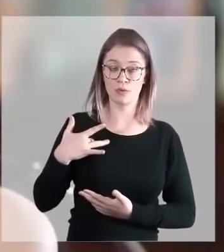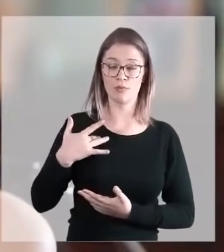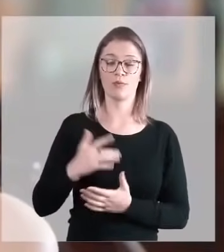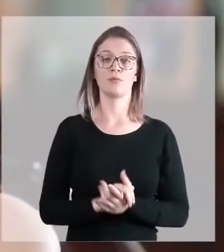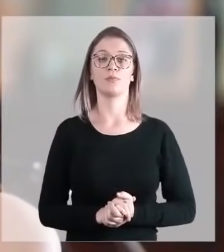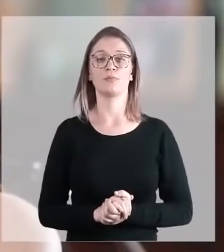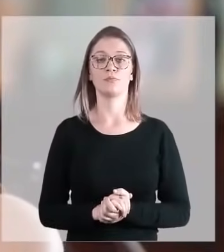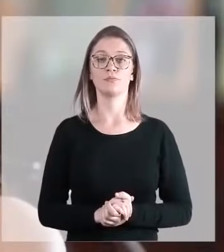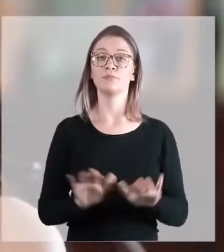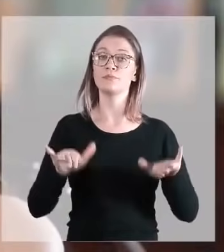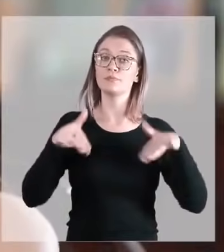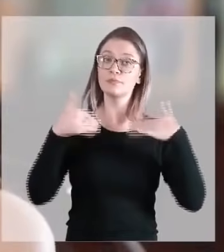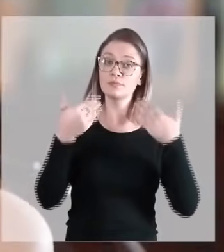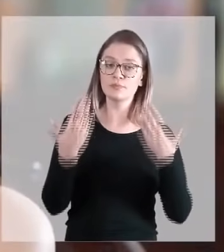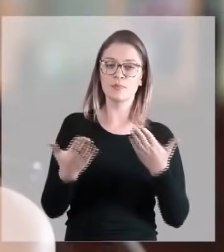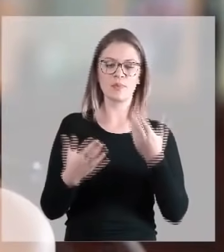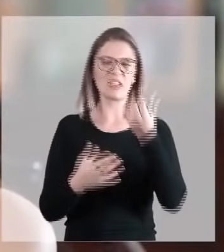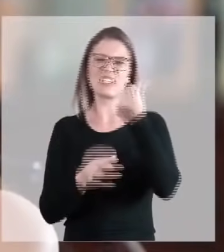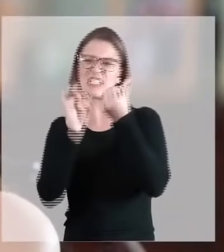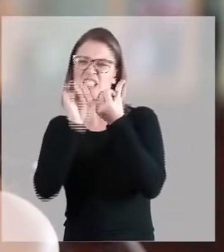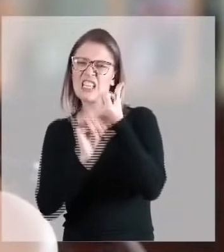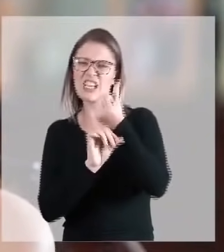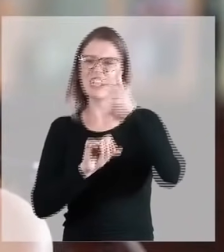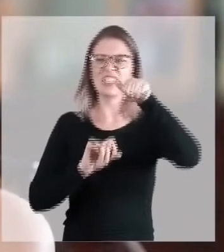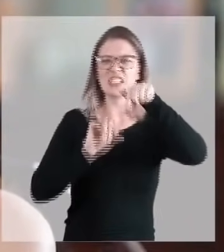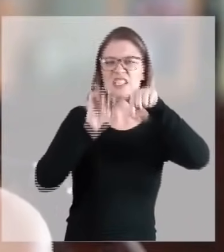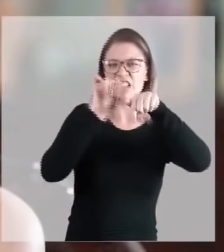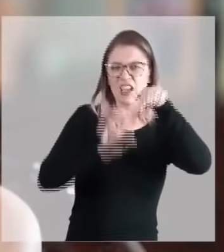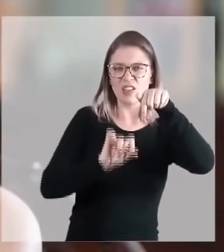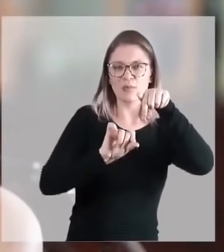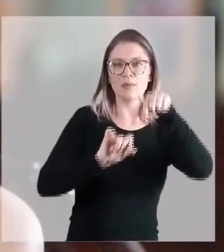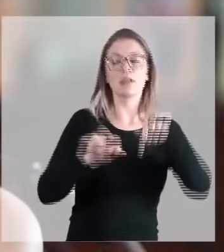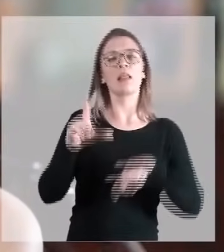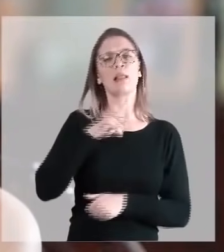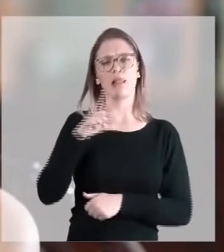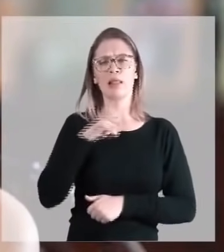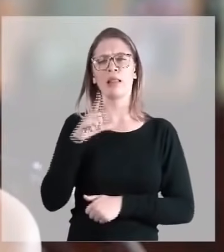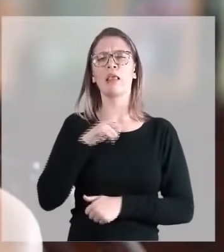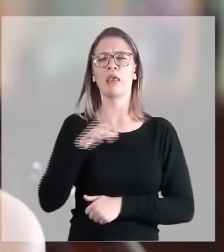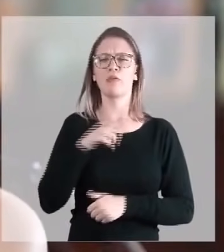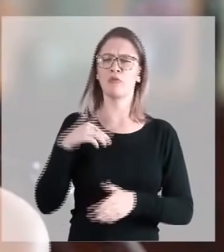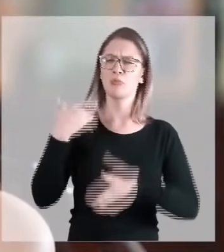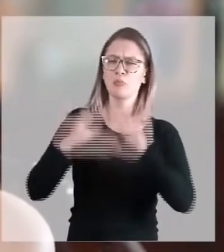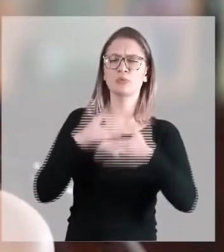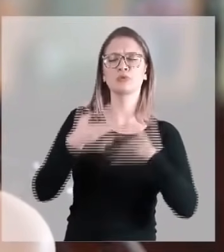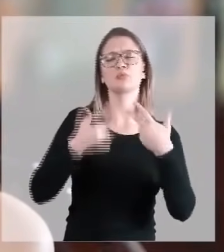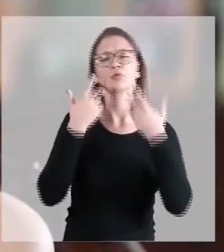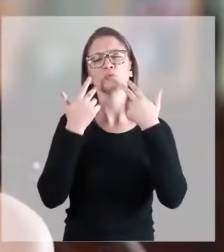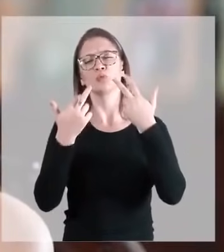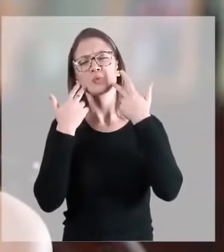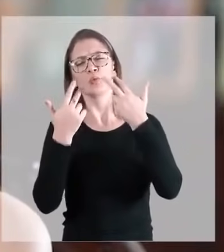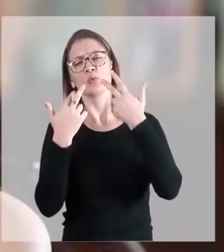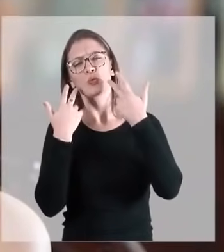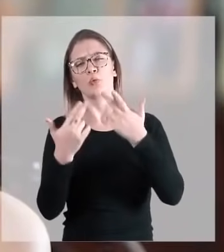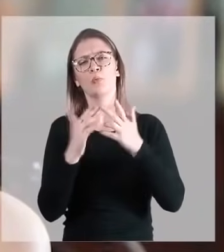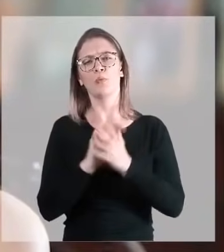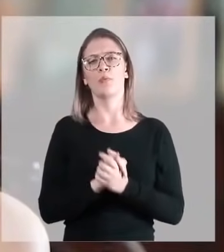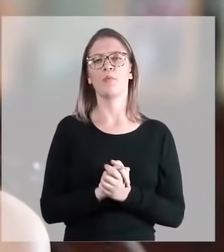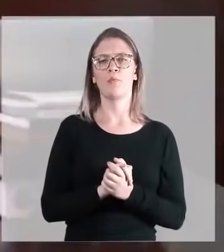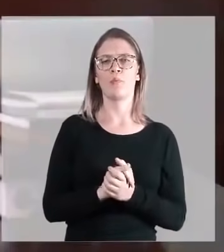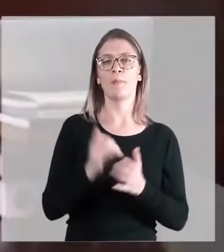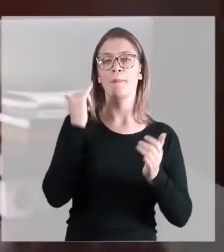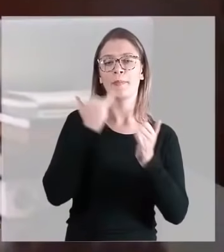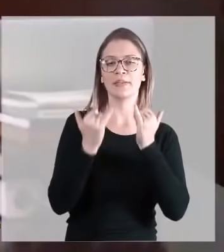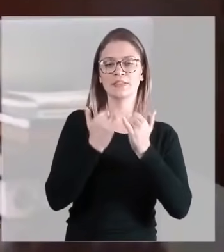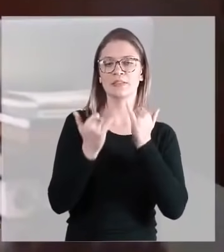No entanto, aproximando o sexto ou sétimo mês, eles foram submetidos a um procedimento muito comum, né? Como se fosse um procedimento de